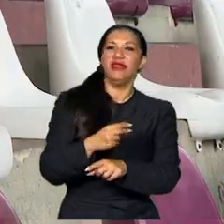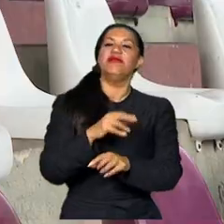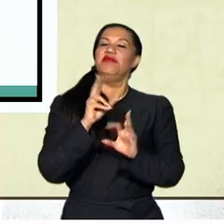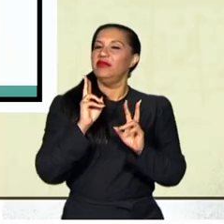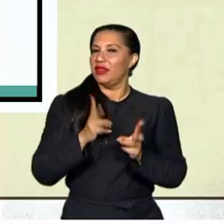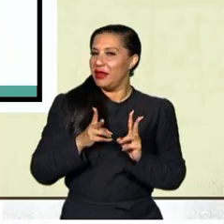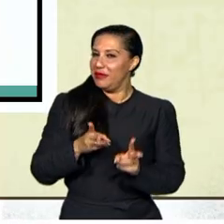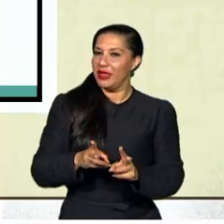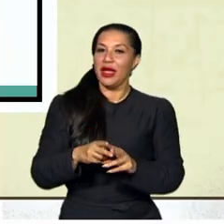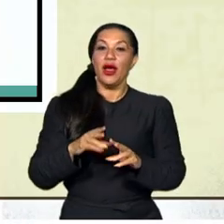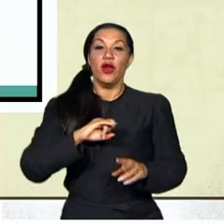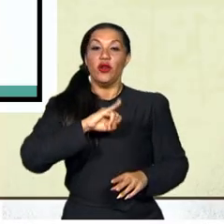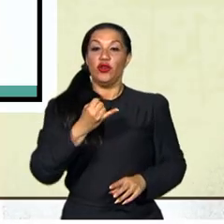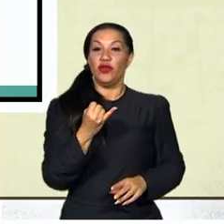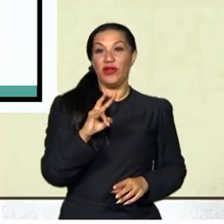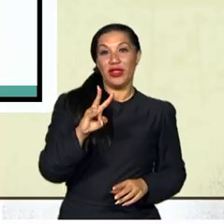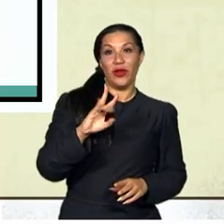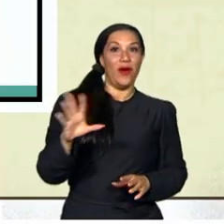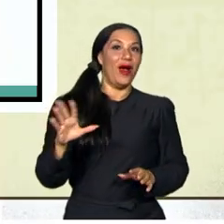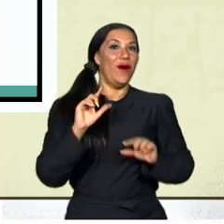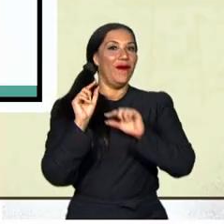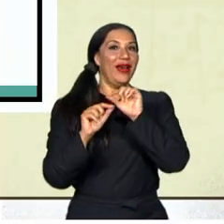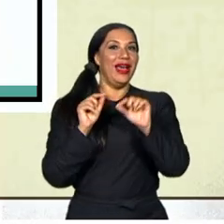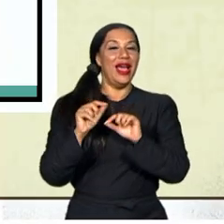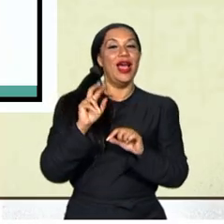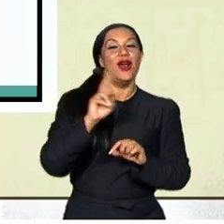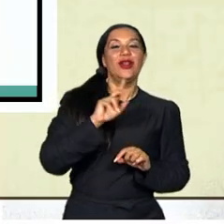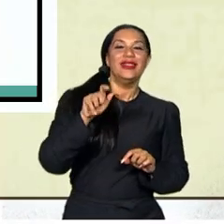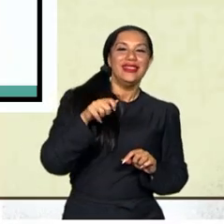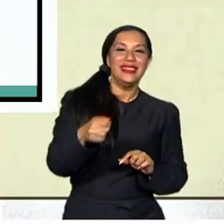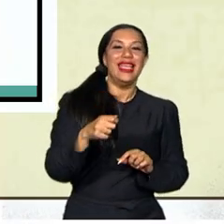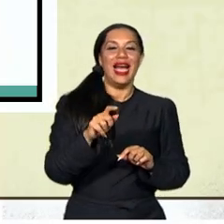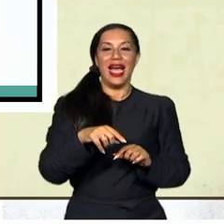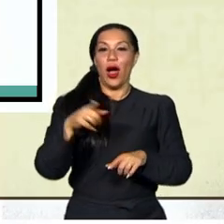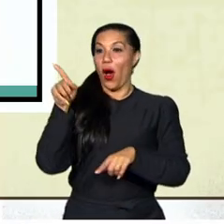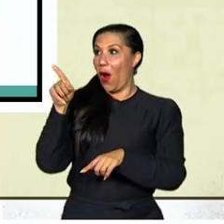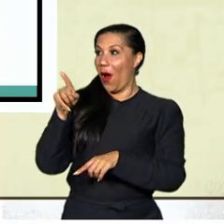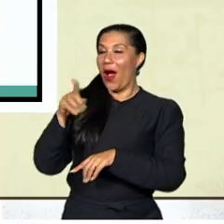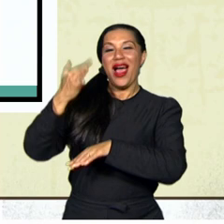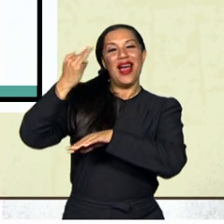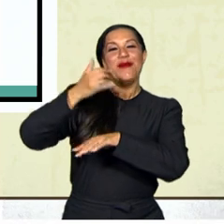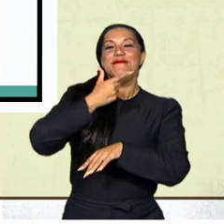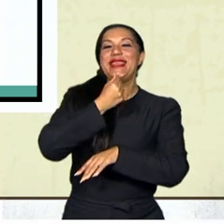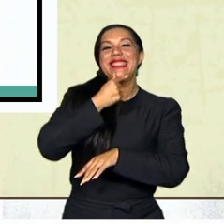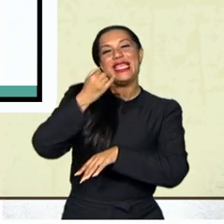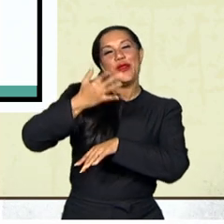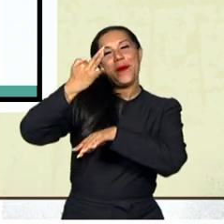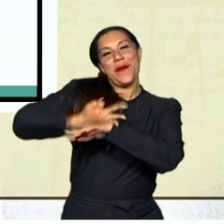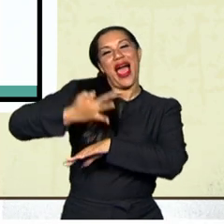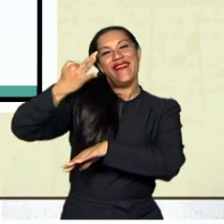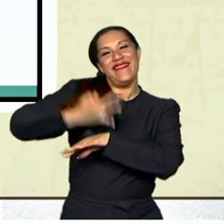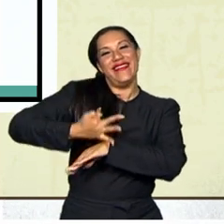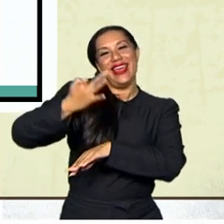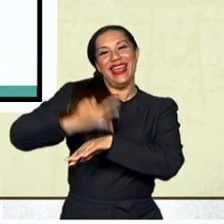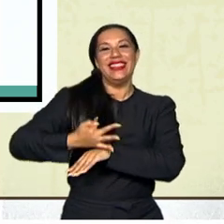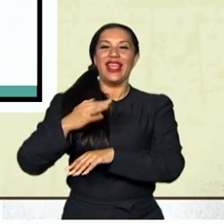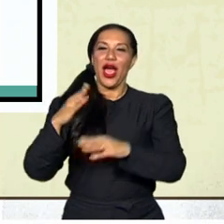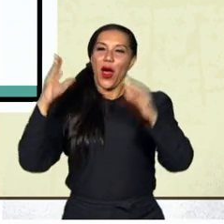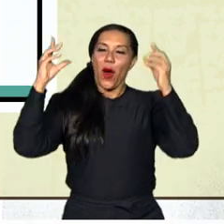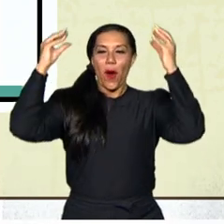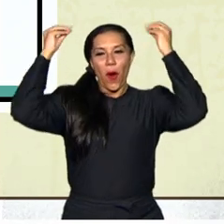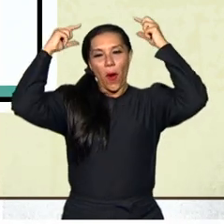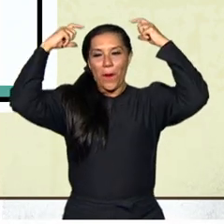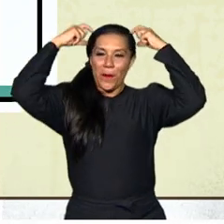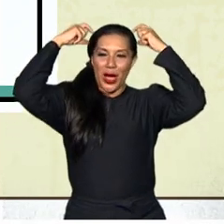vitória. O Juventus adotou o apelido e o moleque travesso fica eternizado como seu mascote.